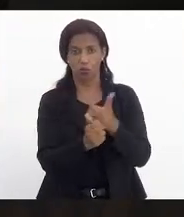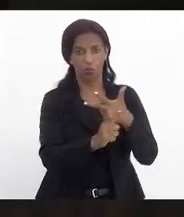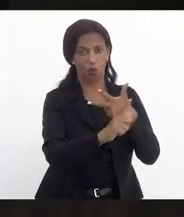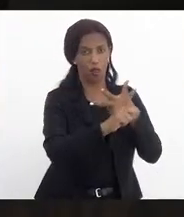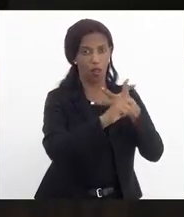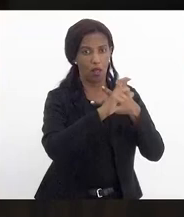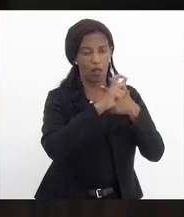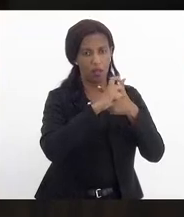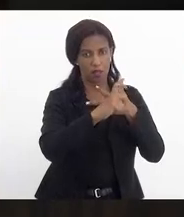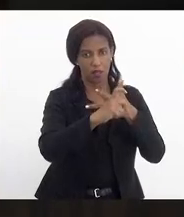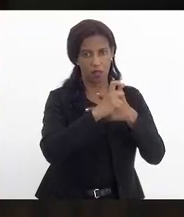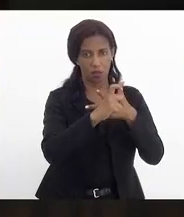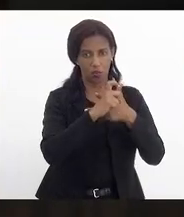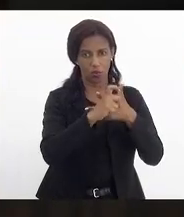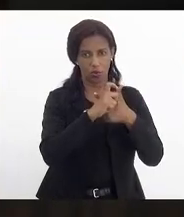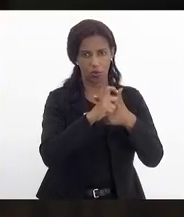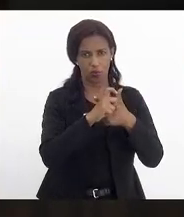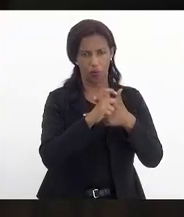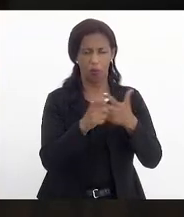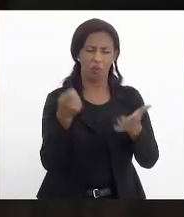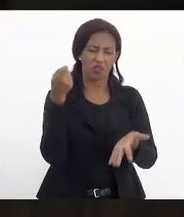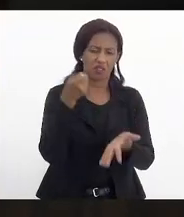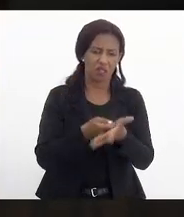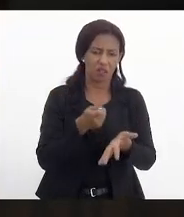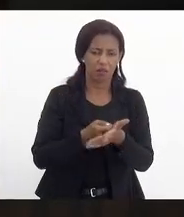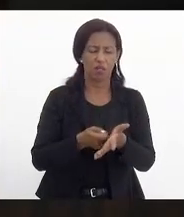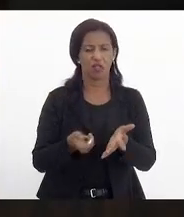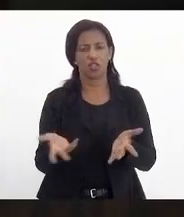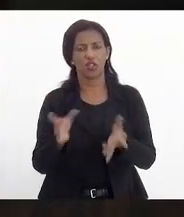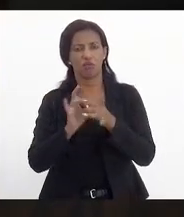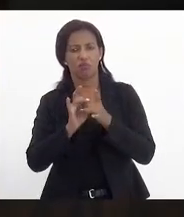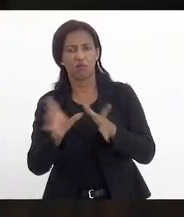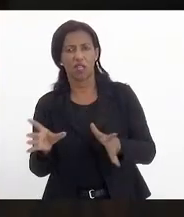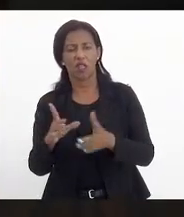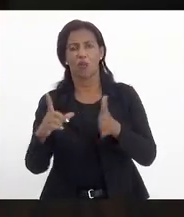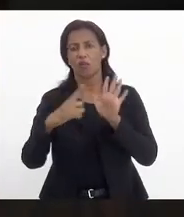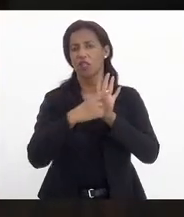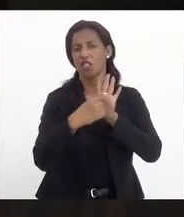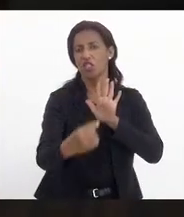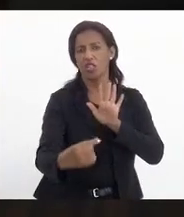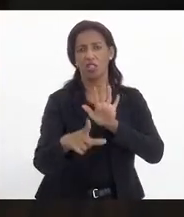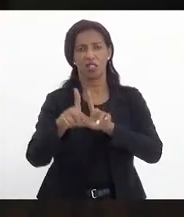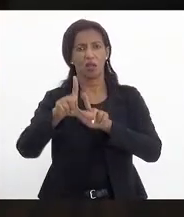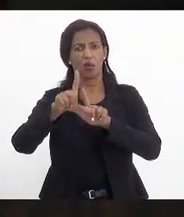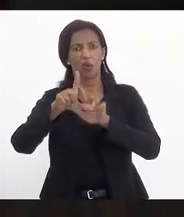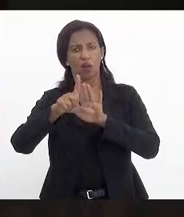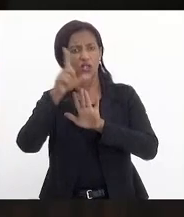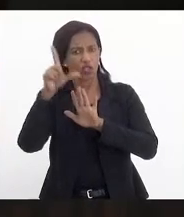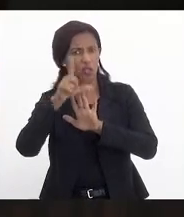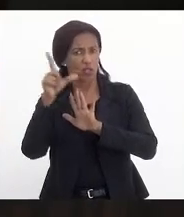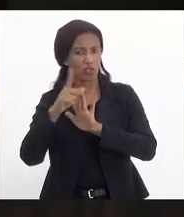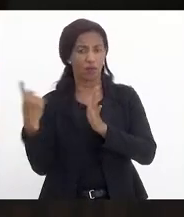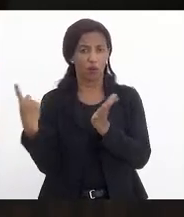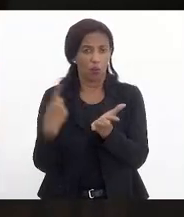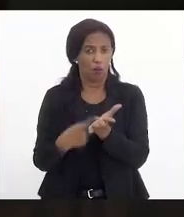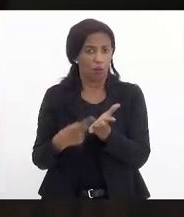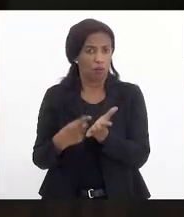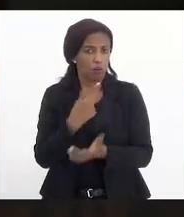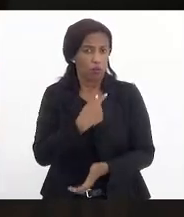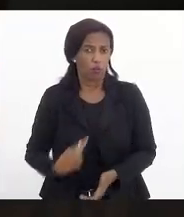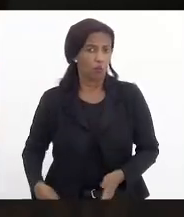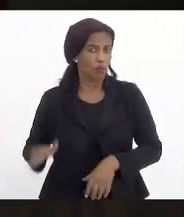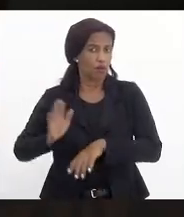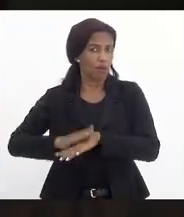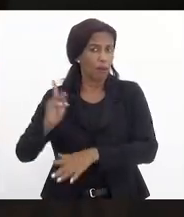acordo. Pode ser determinativo, autorizativo, indicação legislativa. O acordo é que o governo vai fazer.